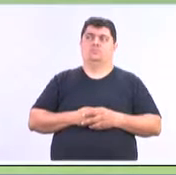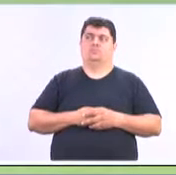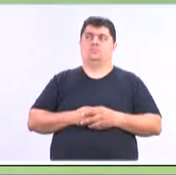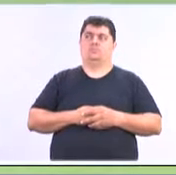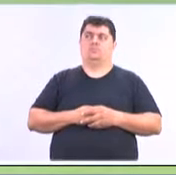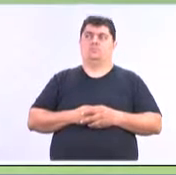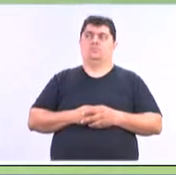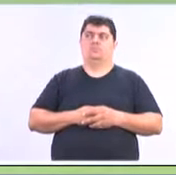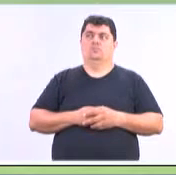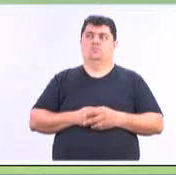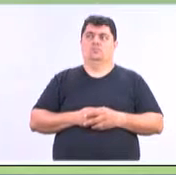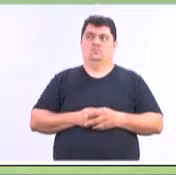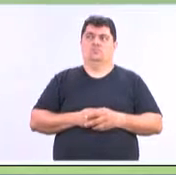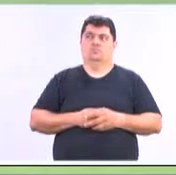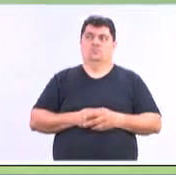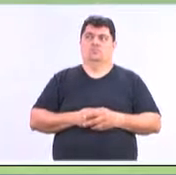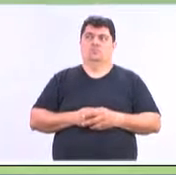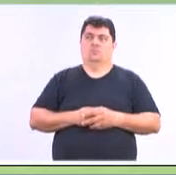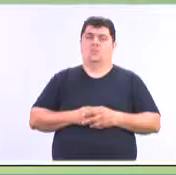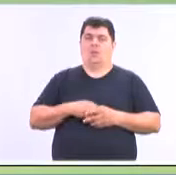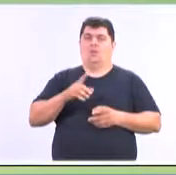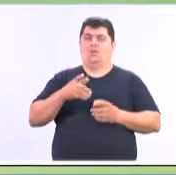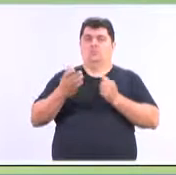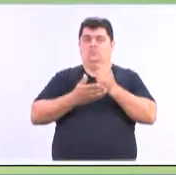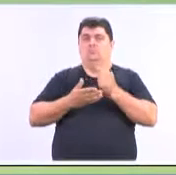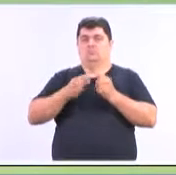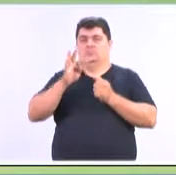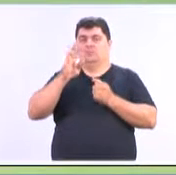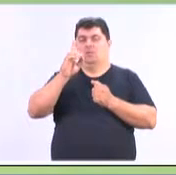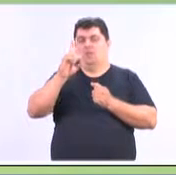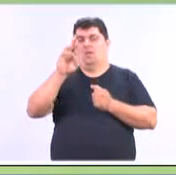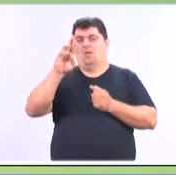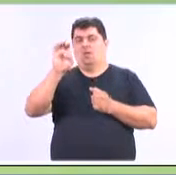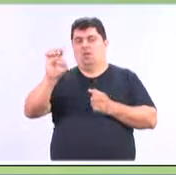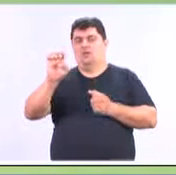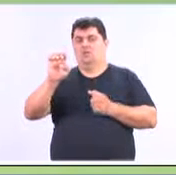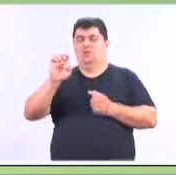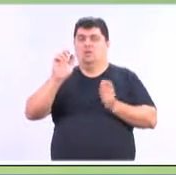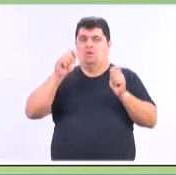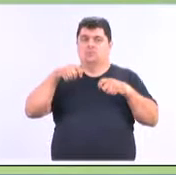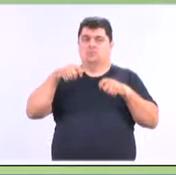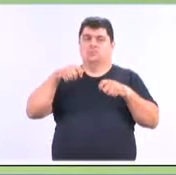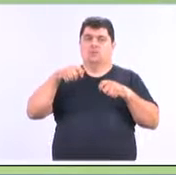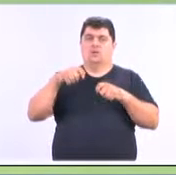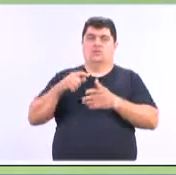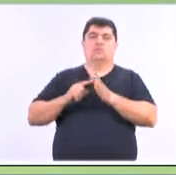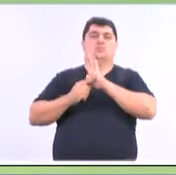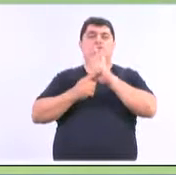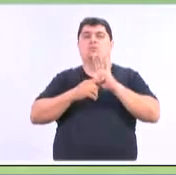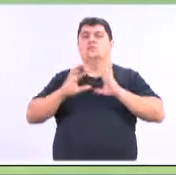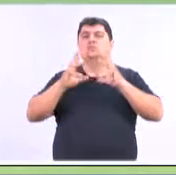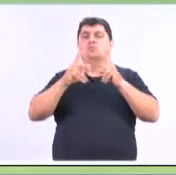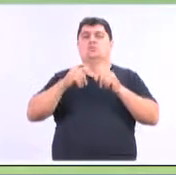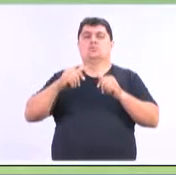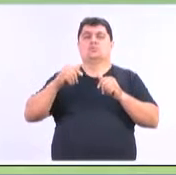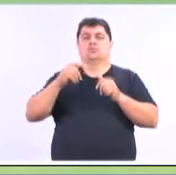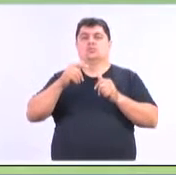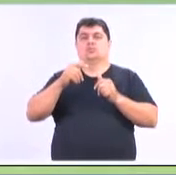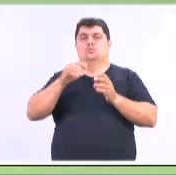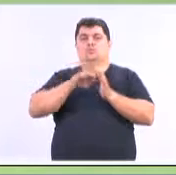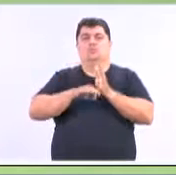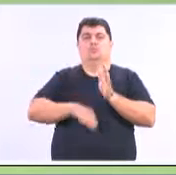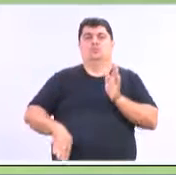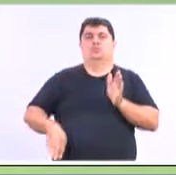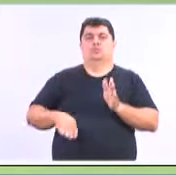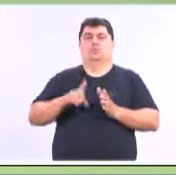bruto. É a base da DRE. É a base da DRE. Esse é o que eu consigo contribuir com todas as minhas despesas. É isso que eu consigo